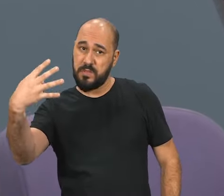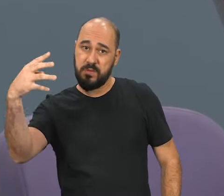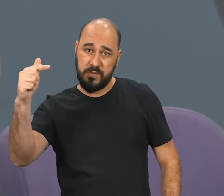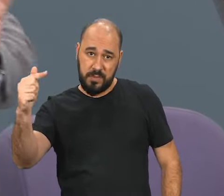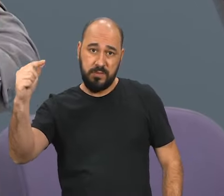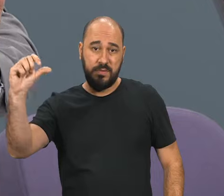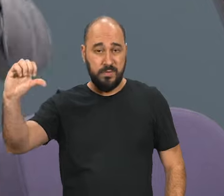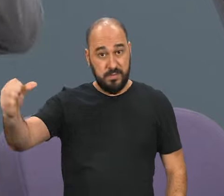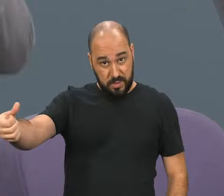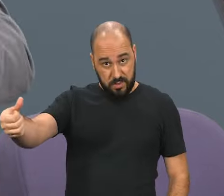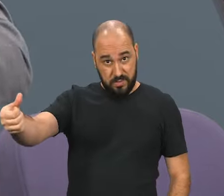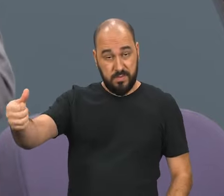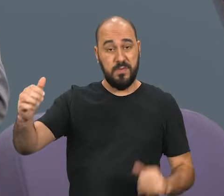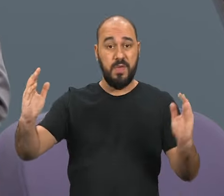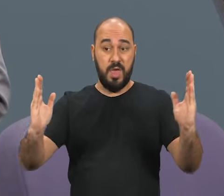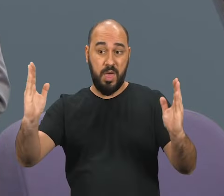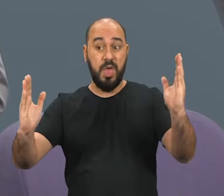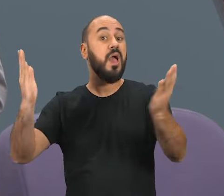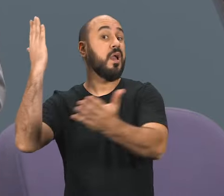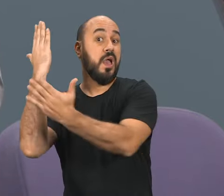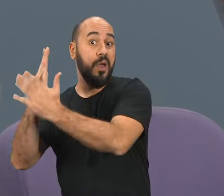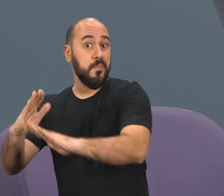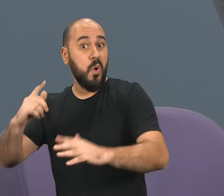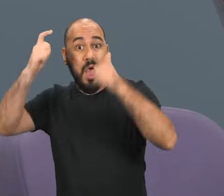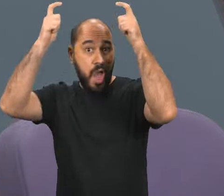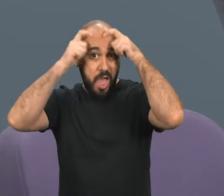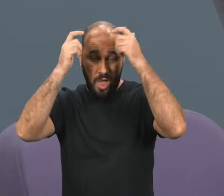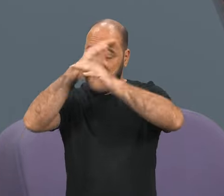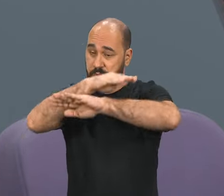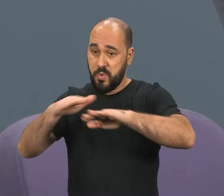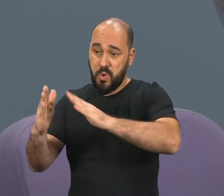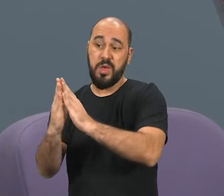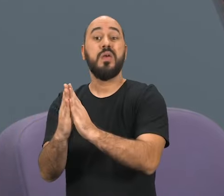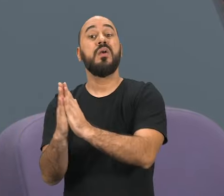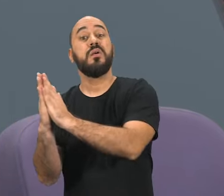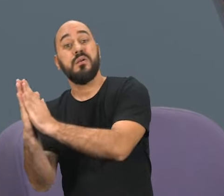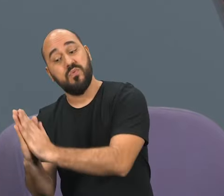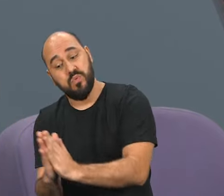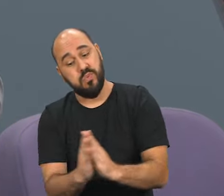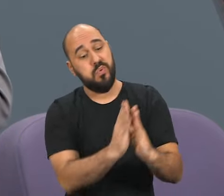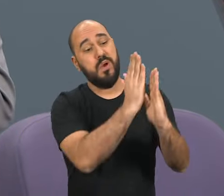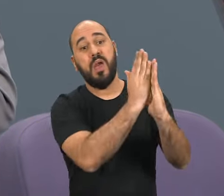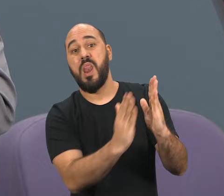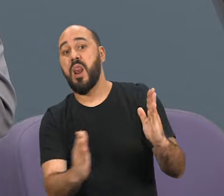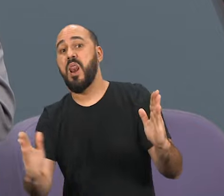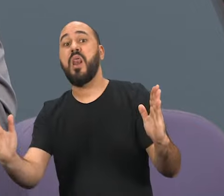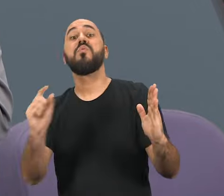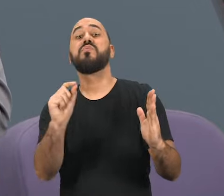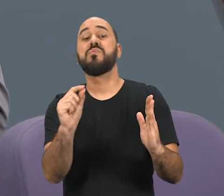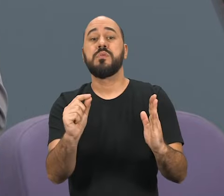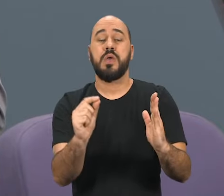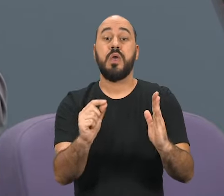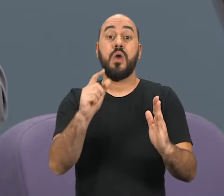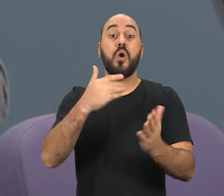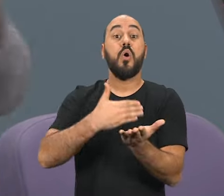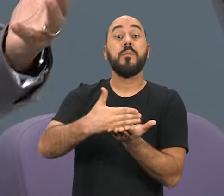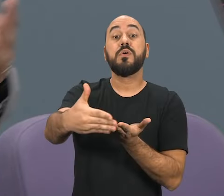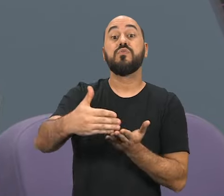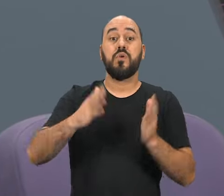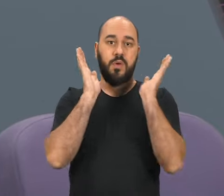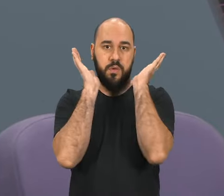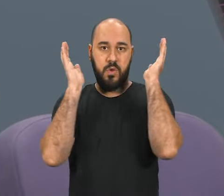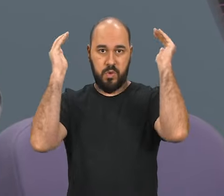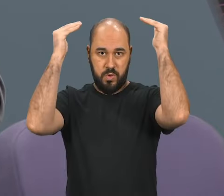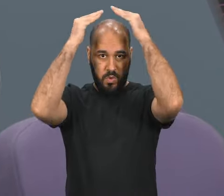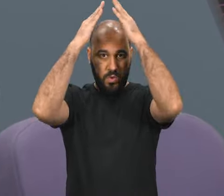Cristo. Aí acabou o domínio de Roma imperial. E pouco tempo depois começou o domínio de Roma papal, ou seja, a